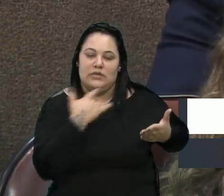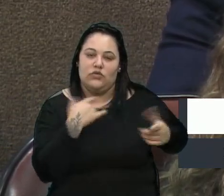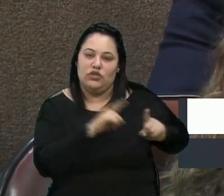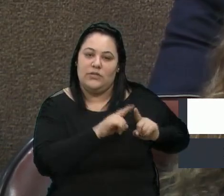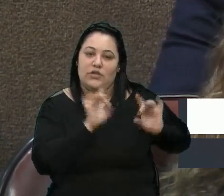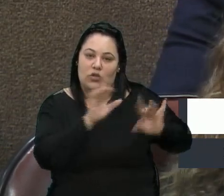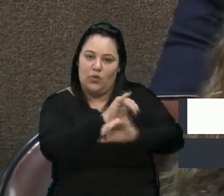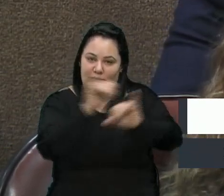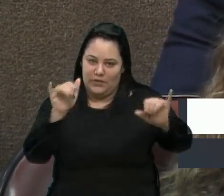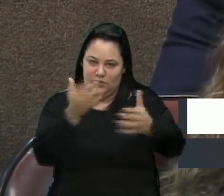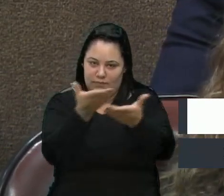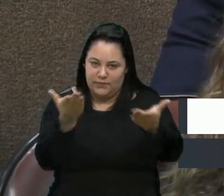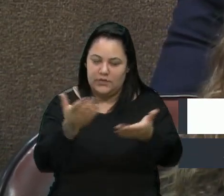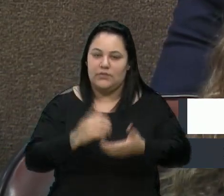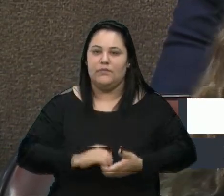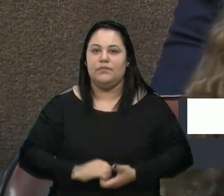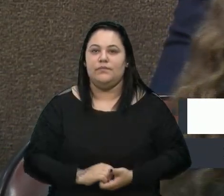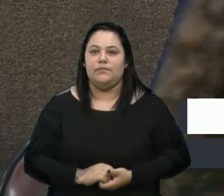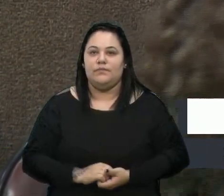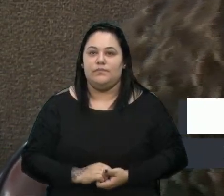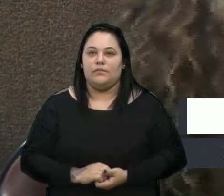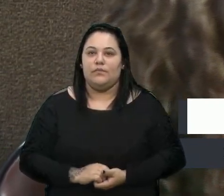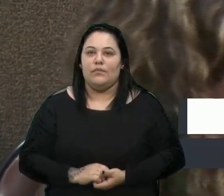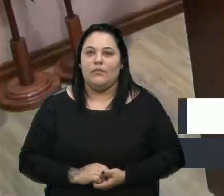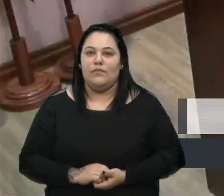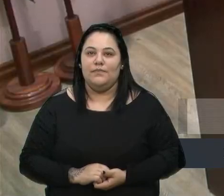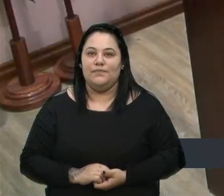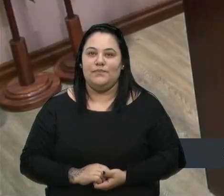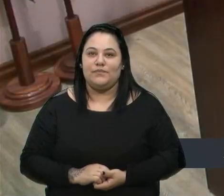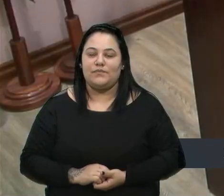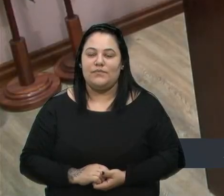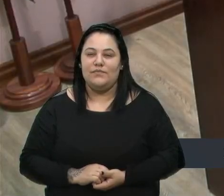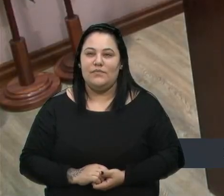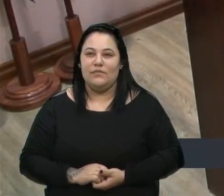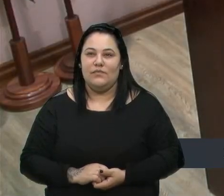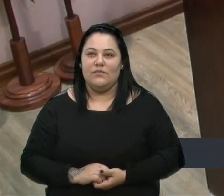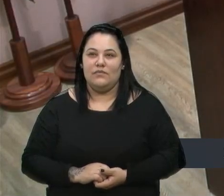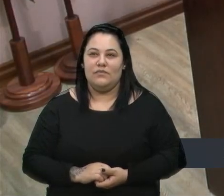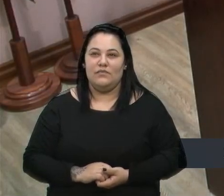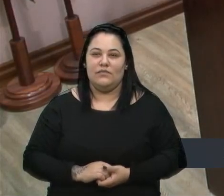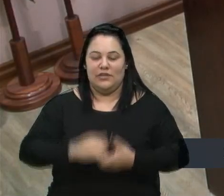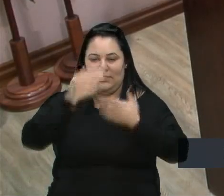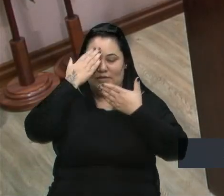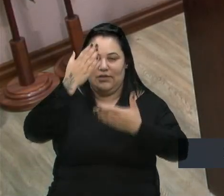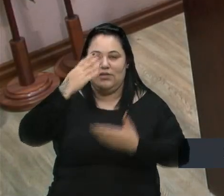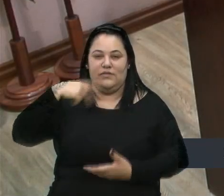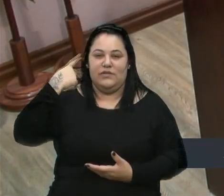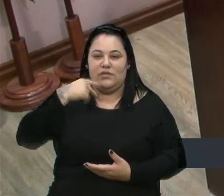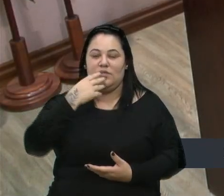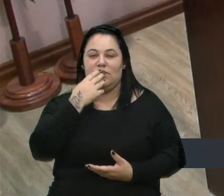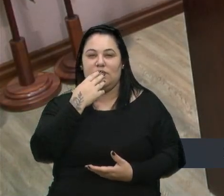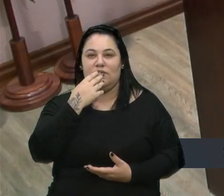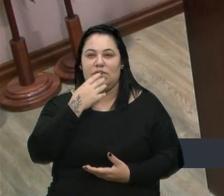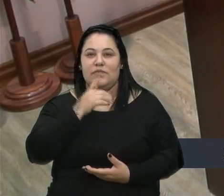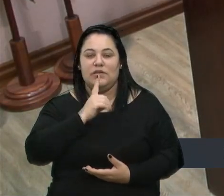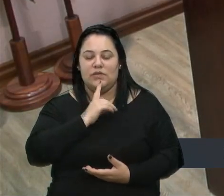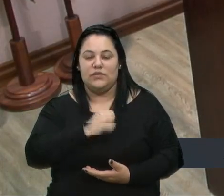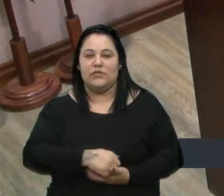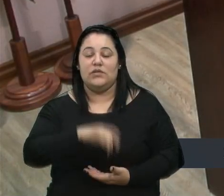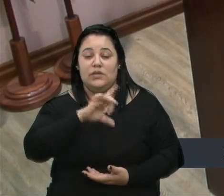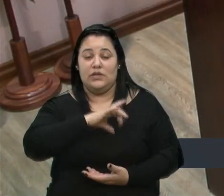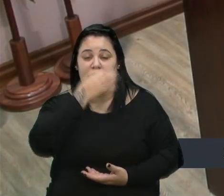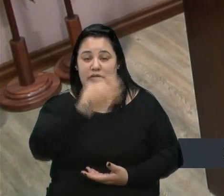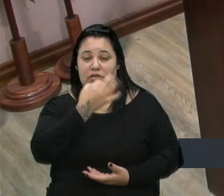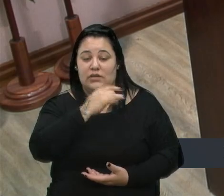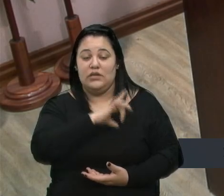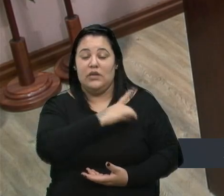serviço. É parente. Parente, tá. Obrigado, vereador Menegus. Tenho certeza que tem muita